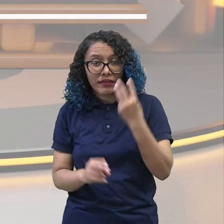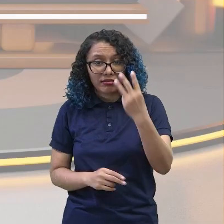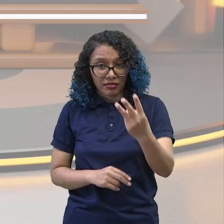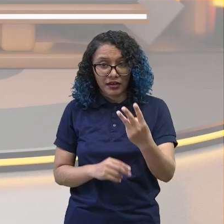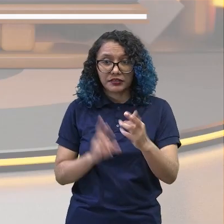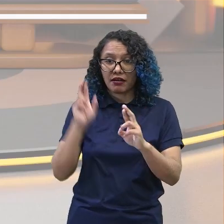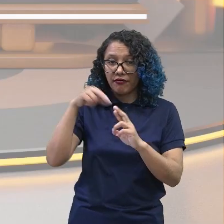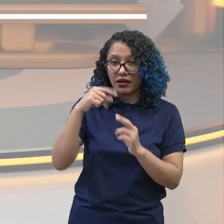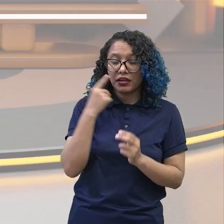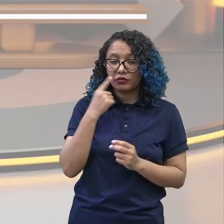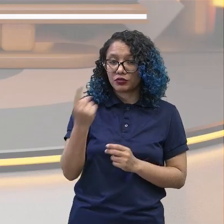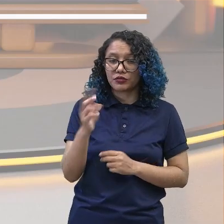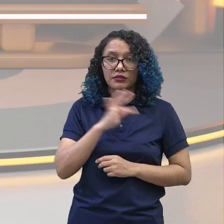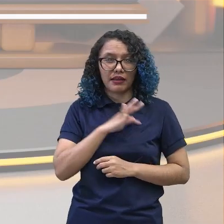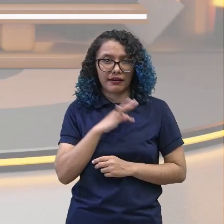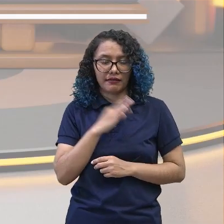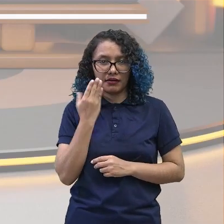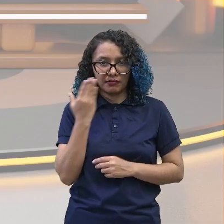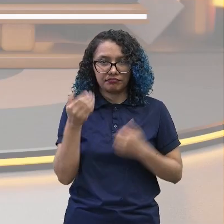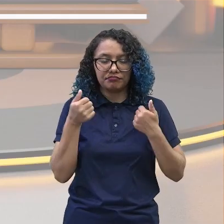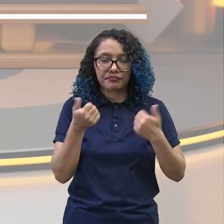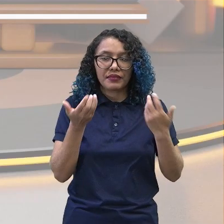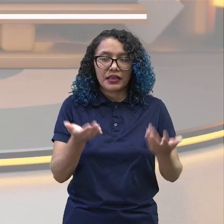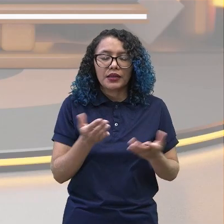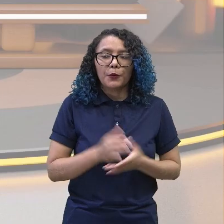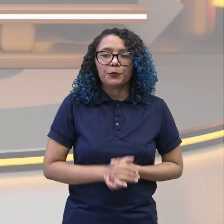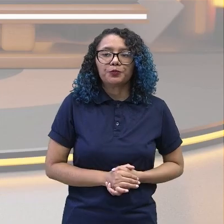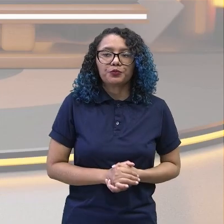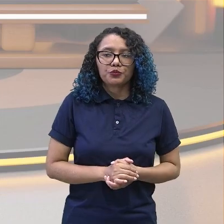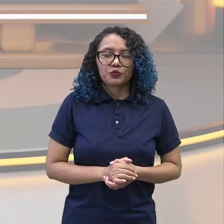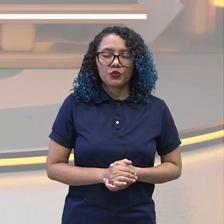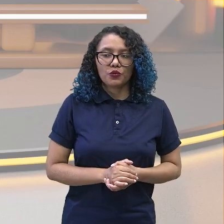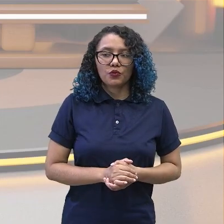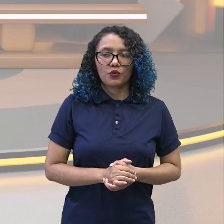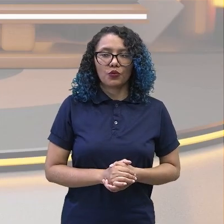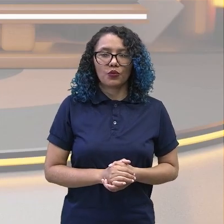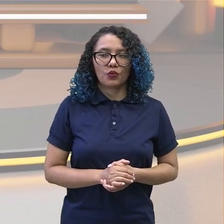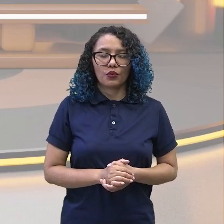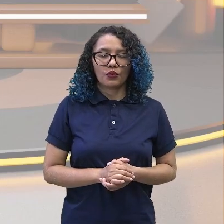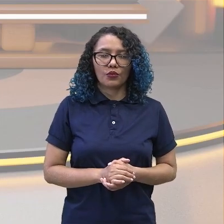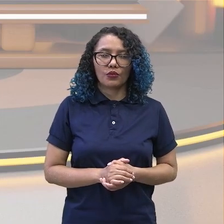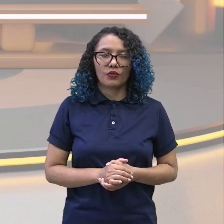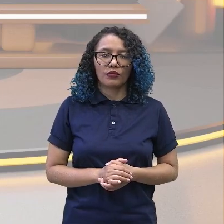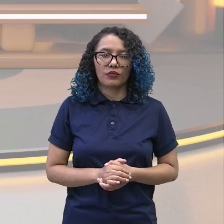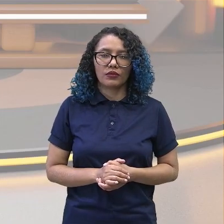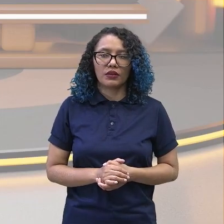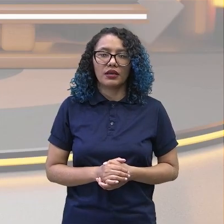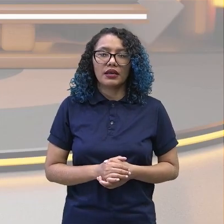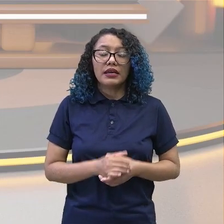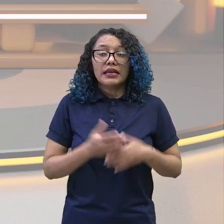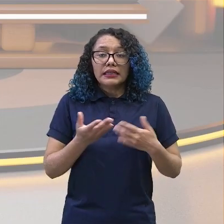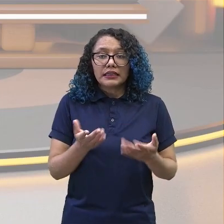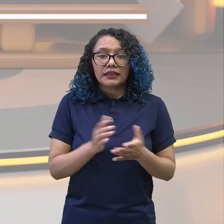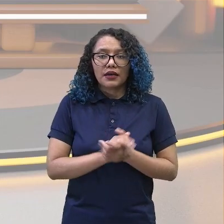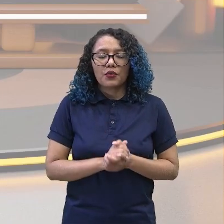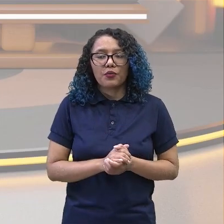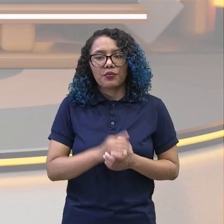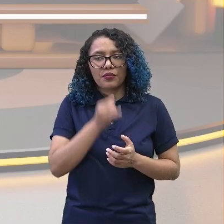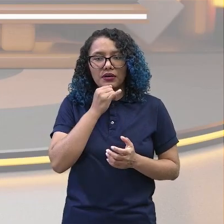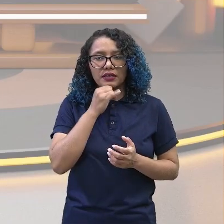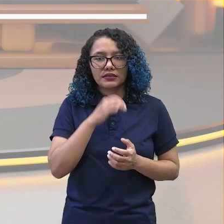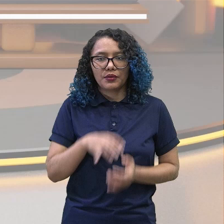projeção azimutal, plana ou polar, a gente tem um plano que vai tocar a